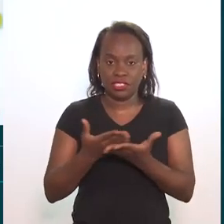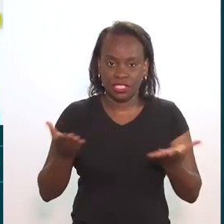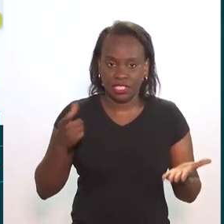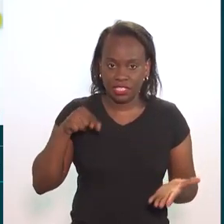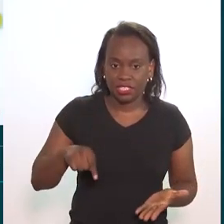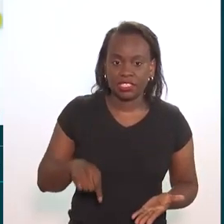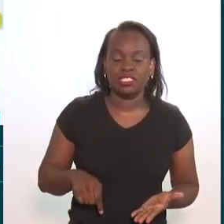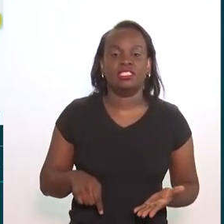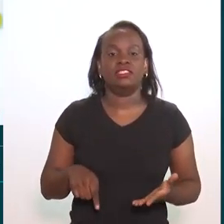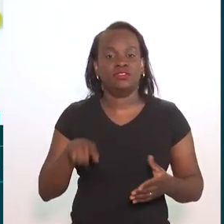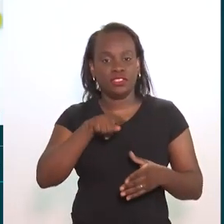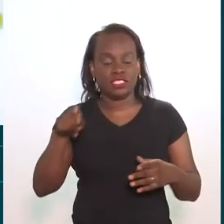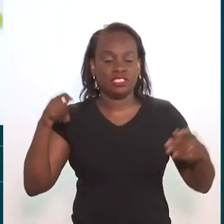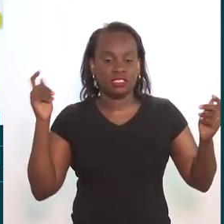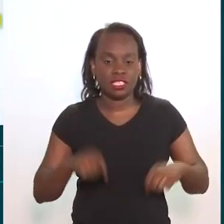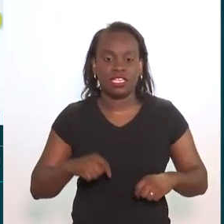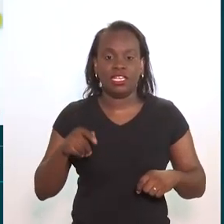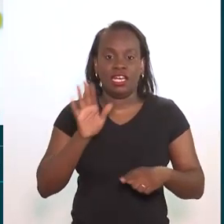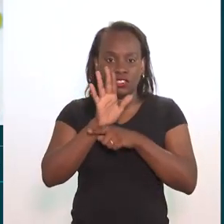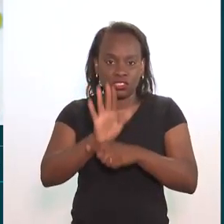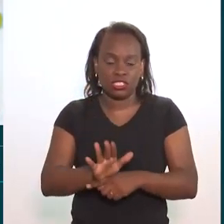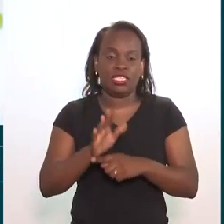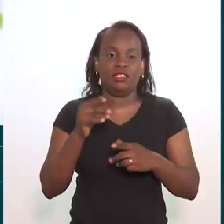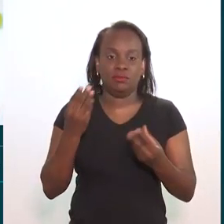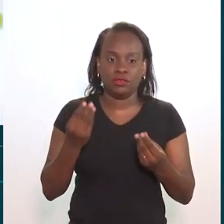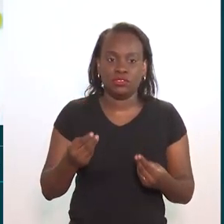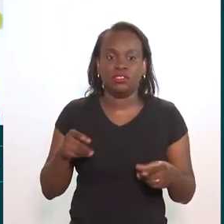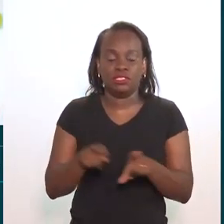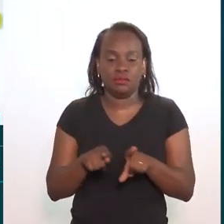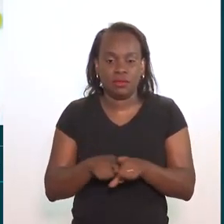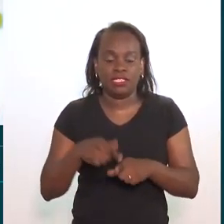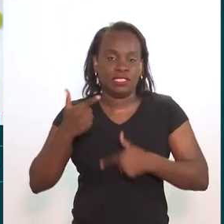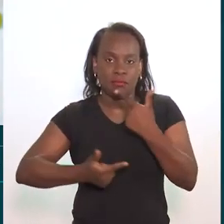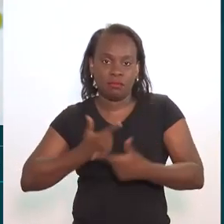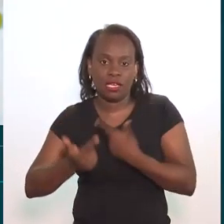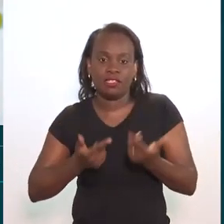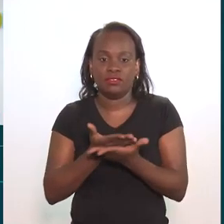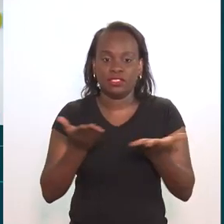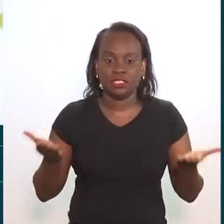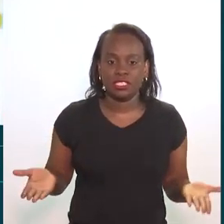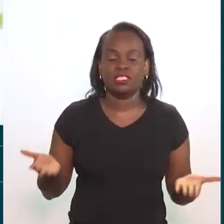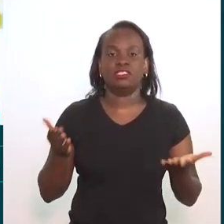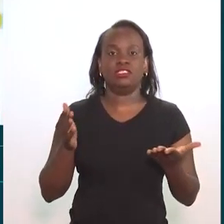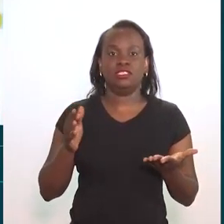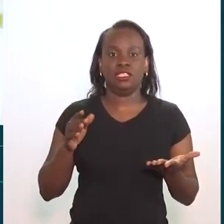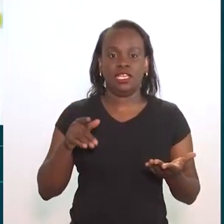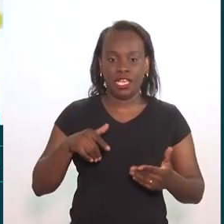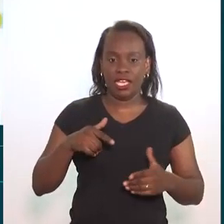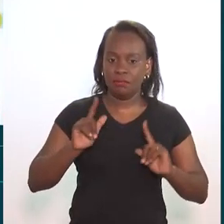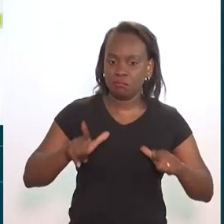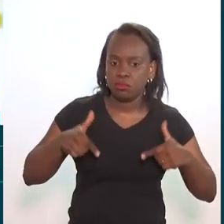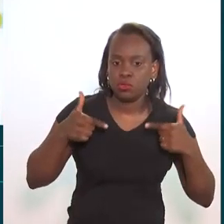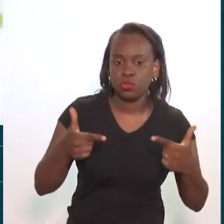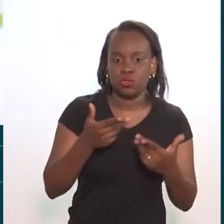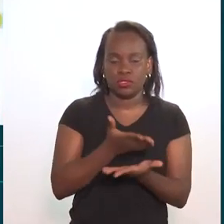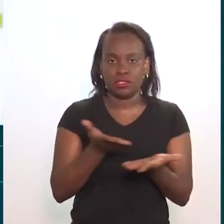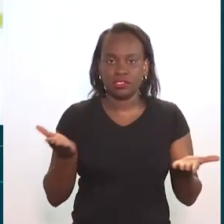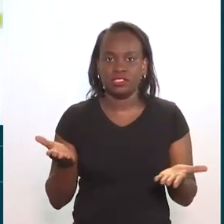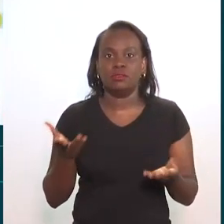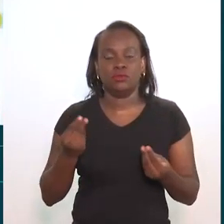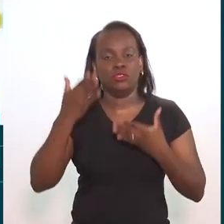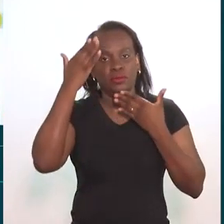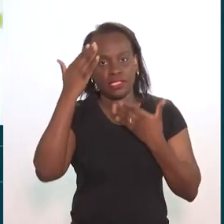imensamente a presença de vocês aqui, por vocês poderem trazer a contribuição de vocês, com o trabalho de vocês, com o